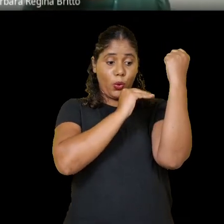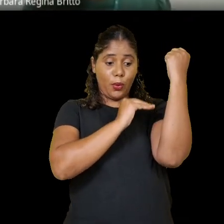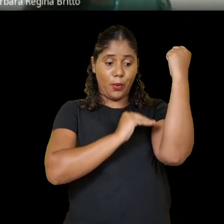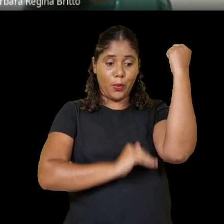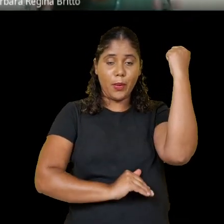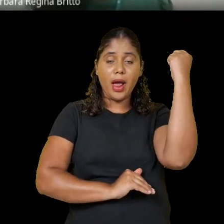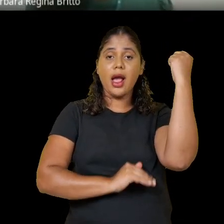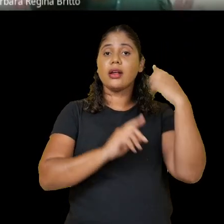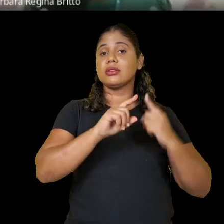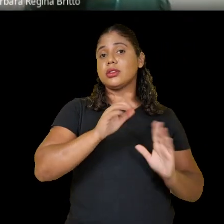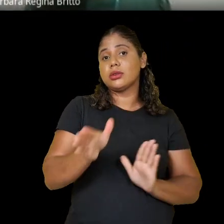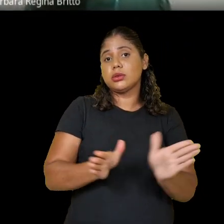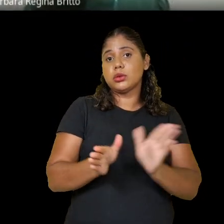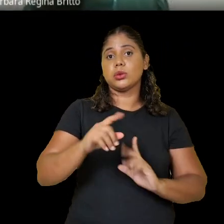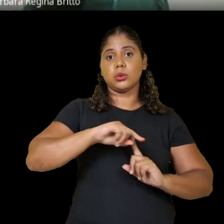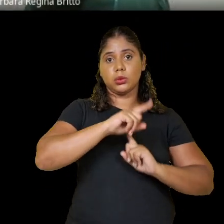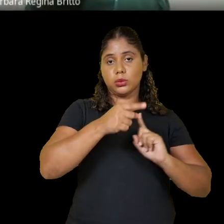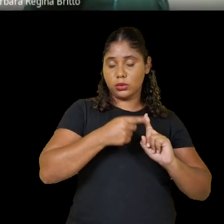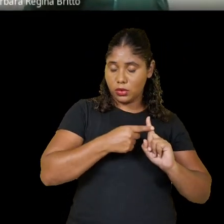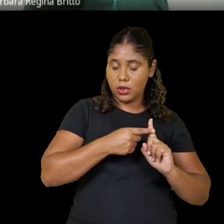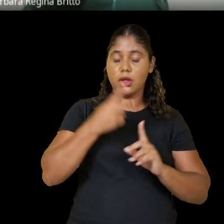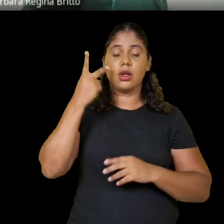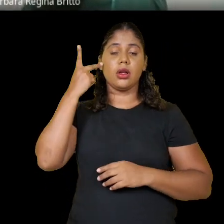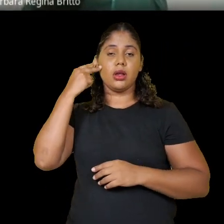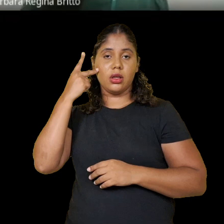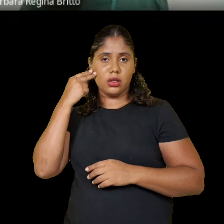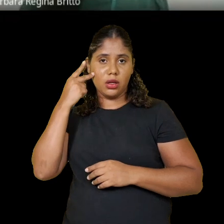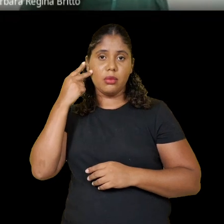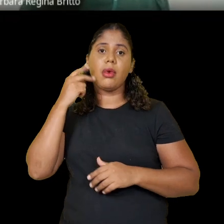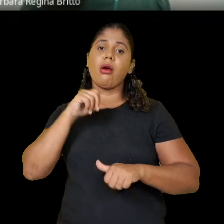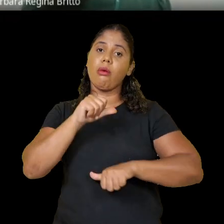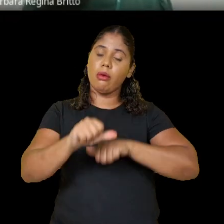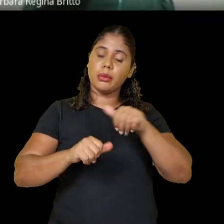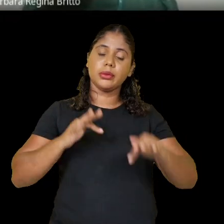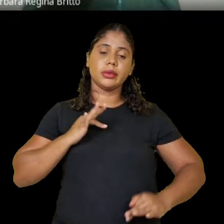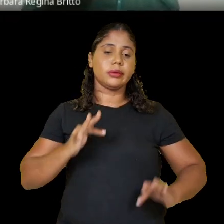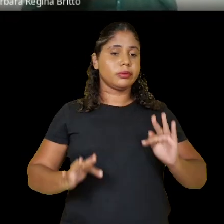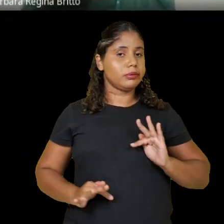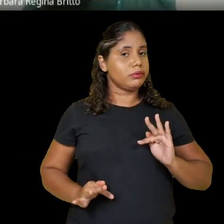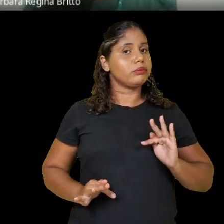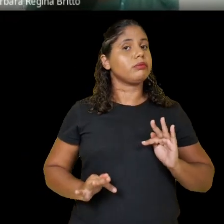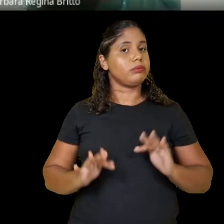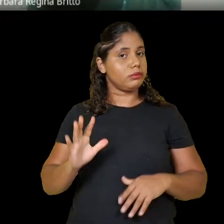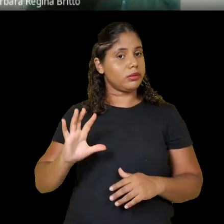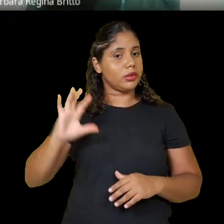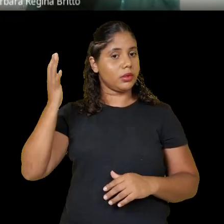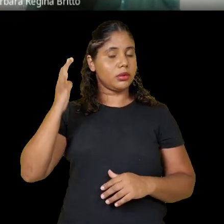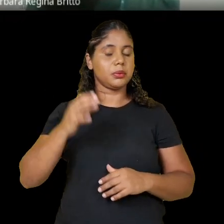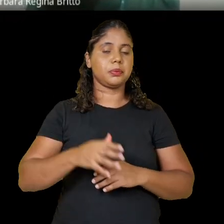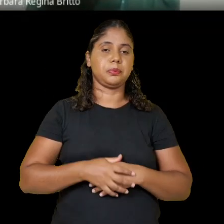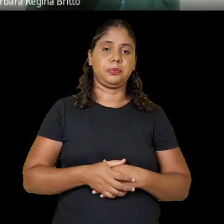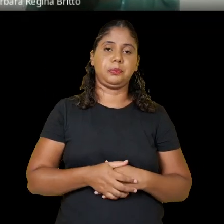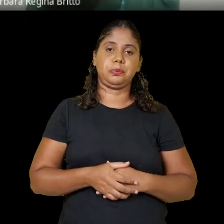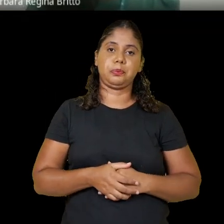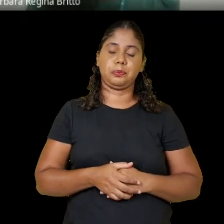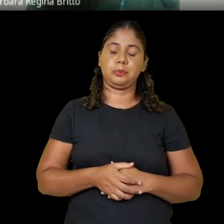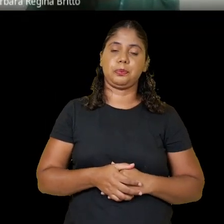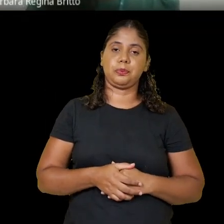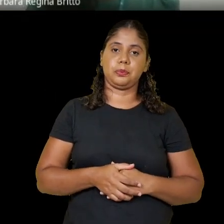é ok, é uma alteração fisiológica esperada da gestação ter a pressão arterial baixa.